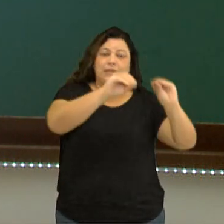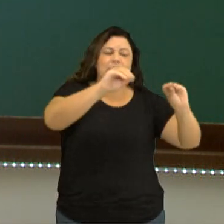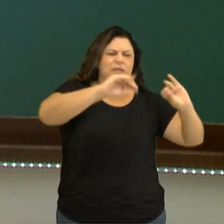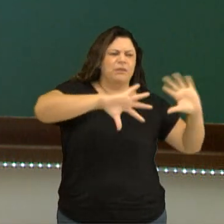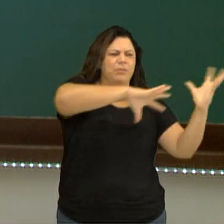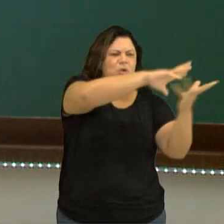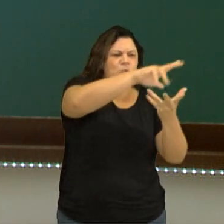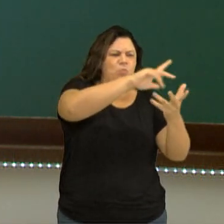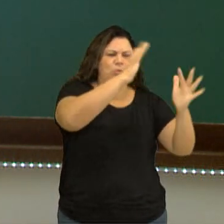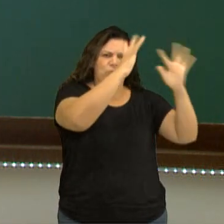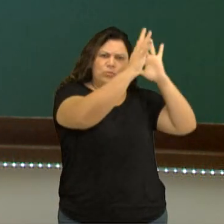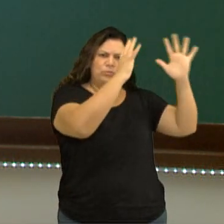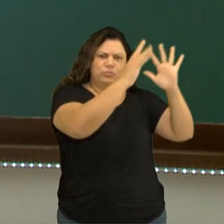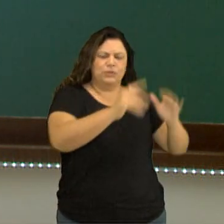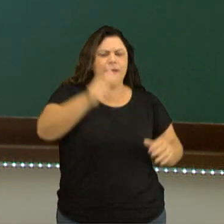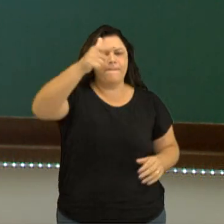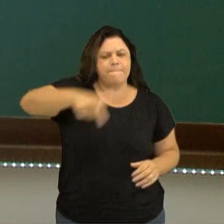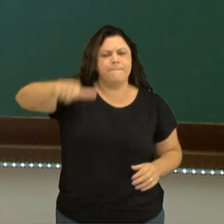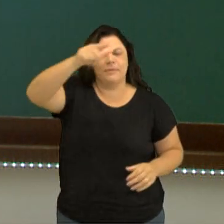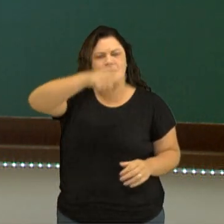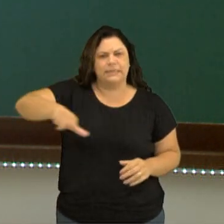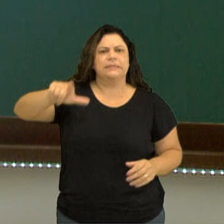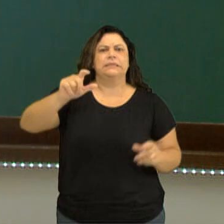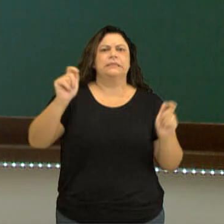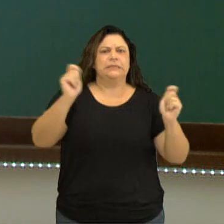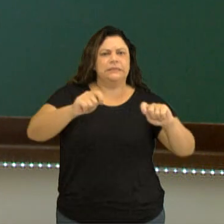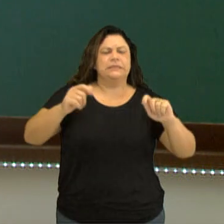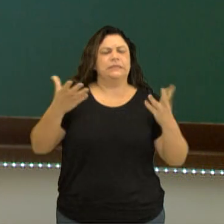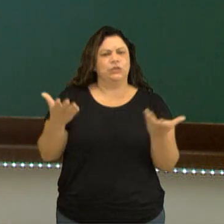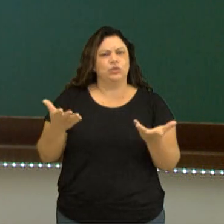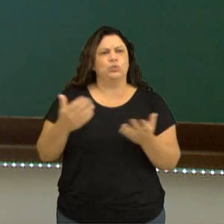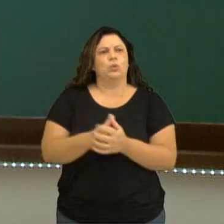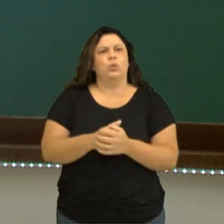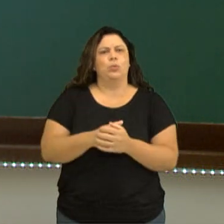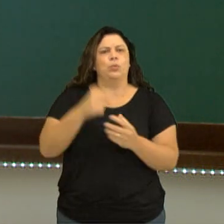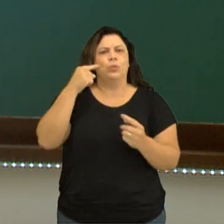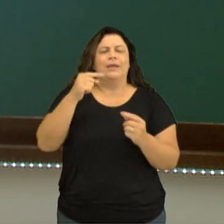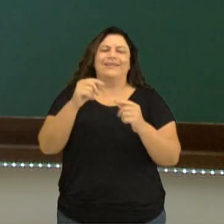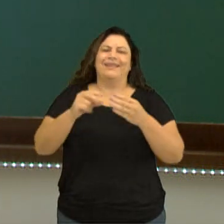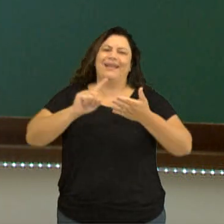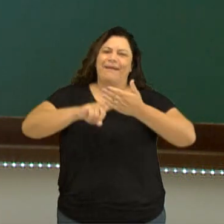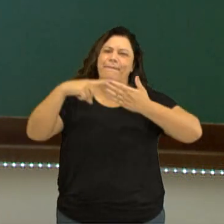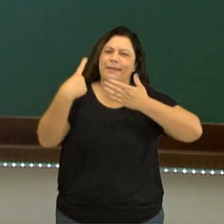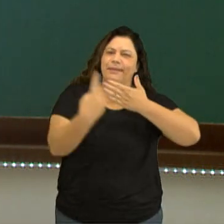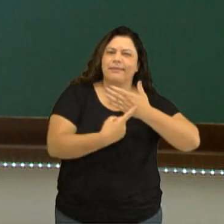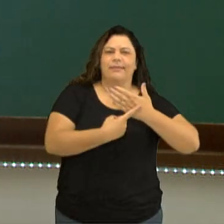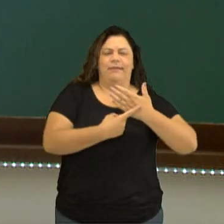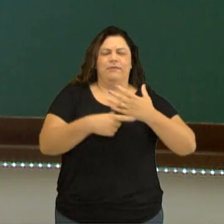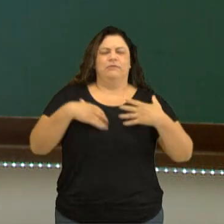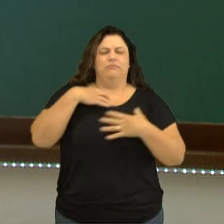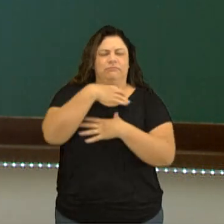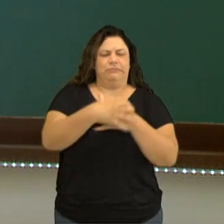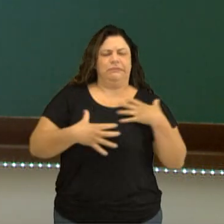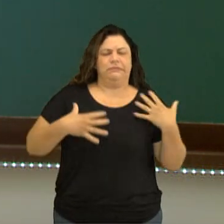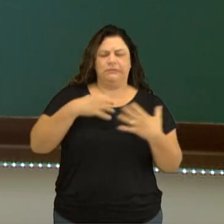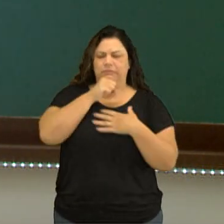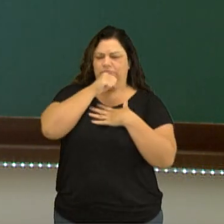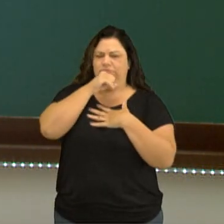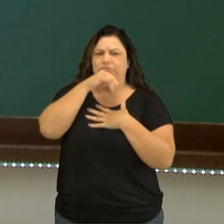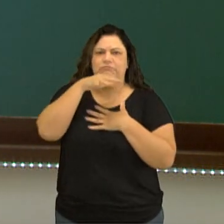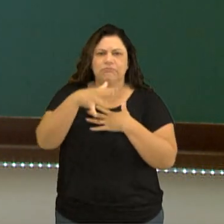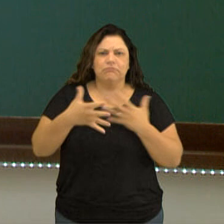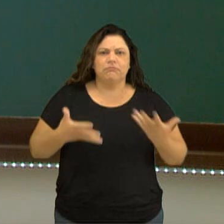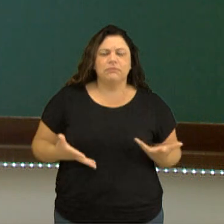e insistentemente, até o ponto de, metaforicamente, provocar náusea. Isso mesmo, é